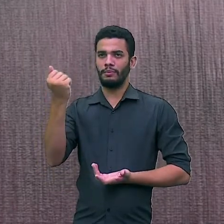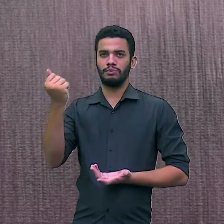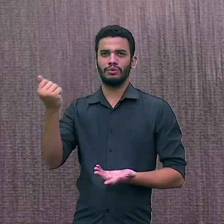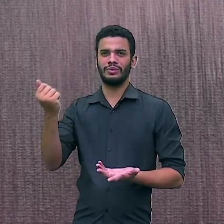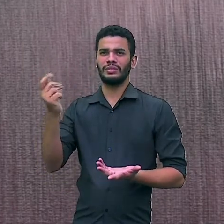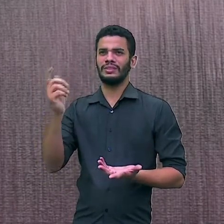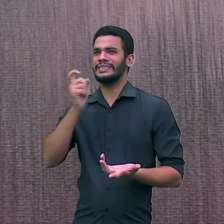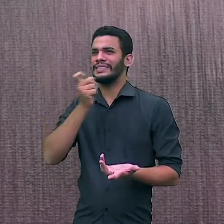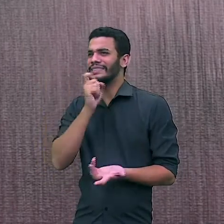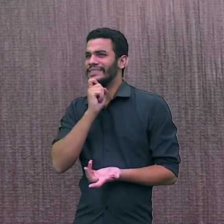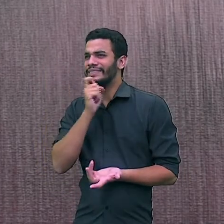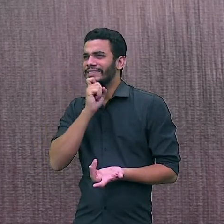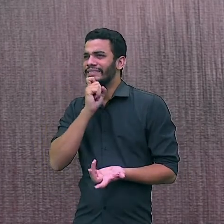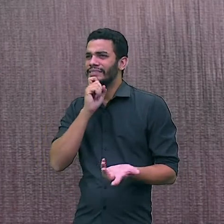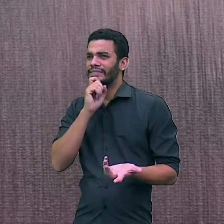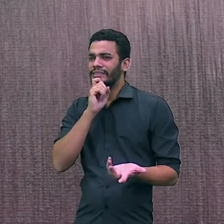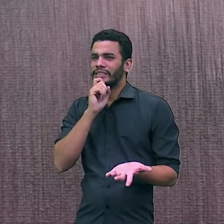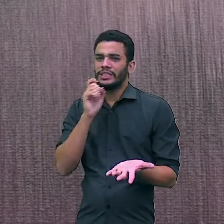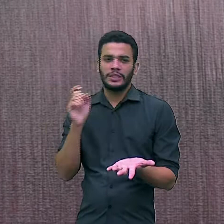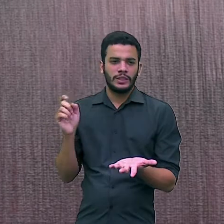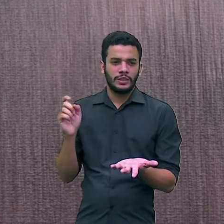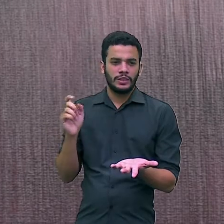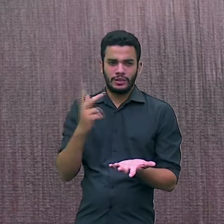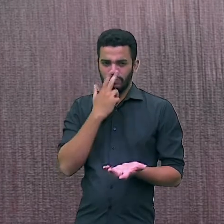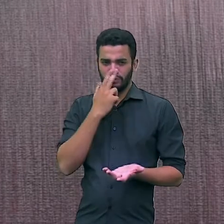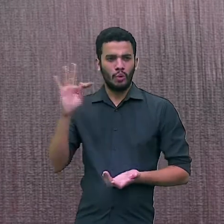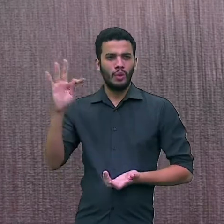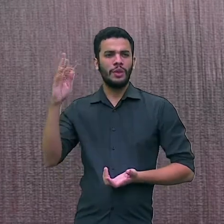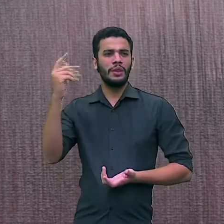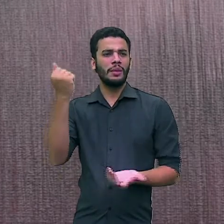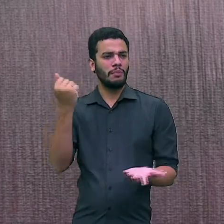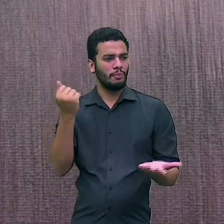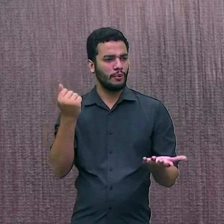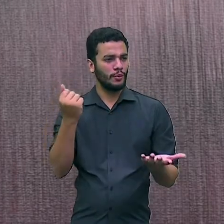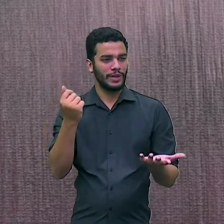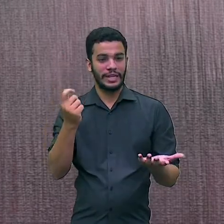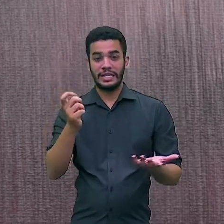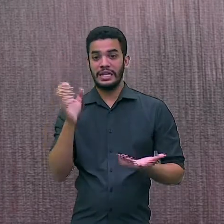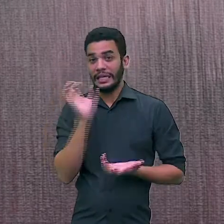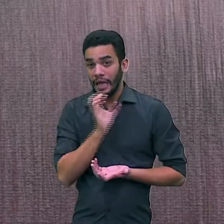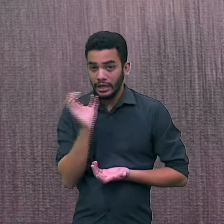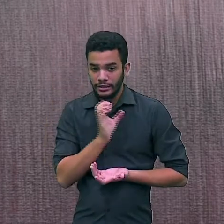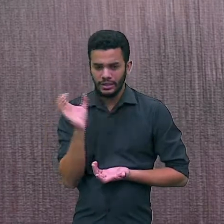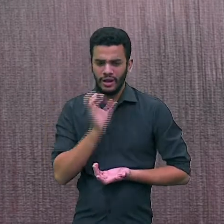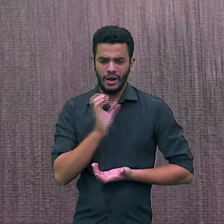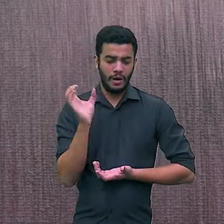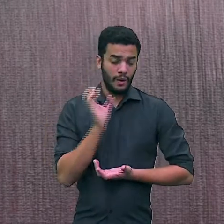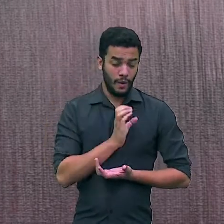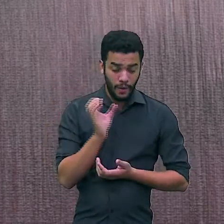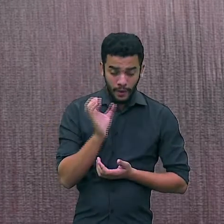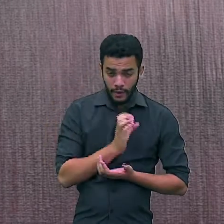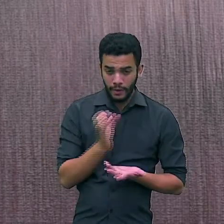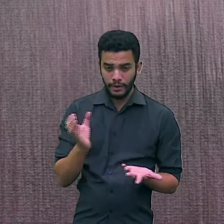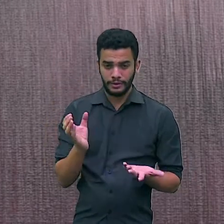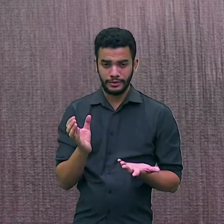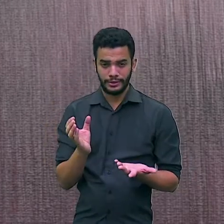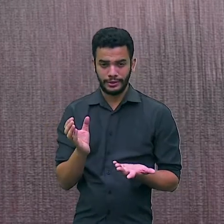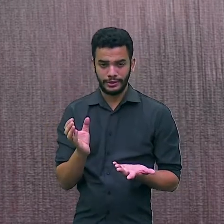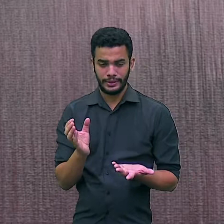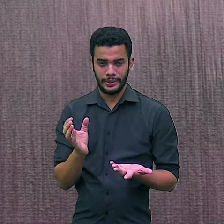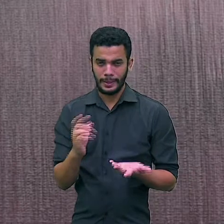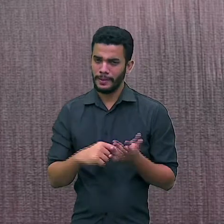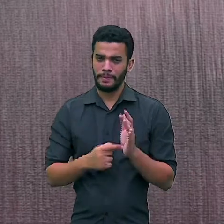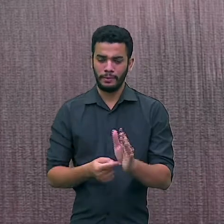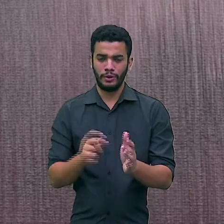está quente, eu estou utilizando o verbo estar, que nesse caso não representa uma ação, e sim